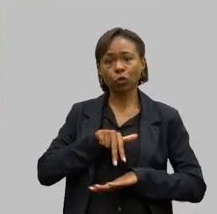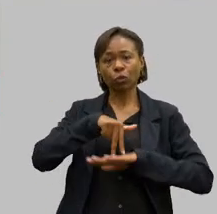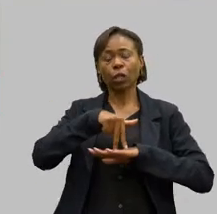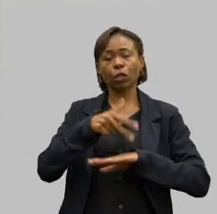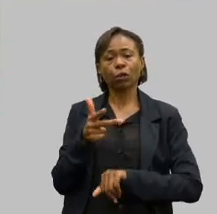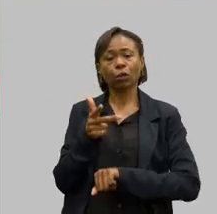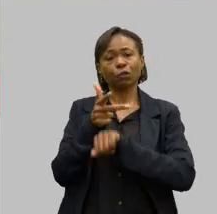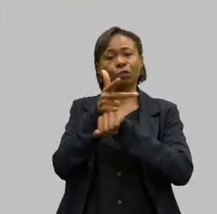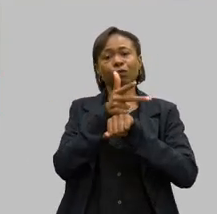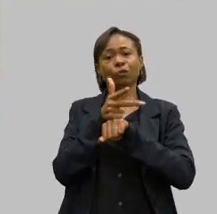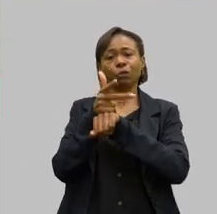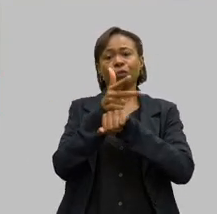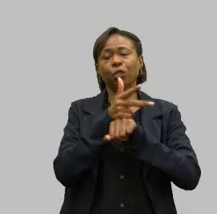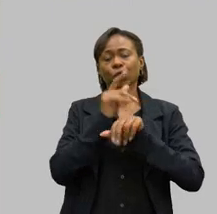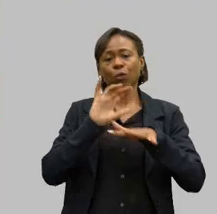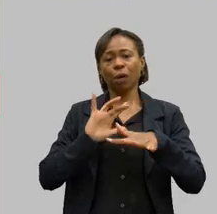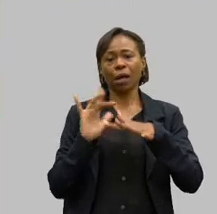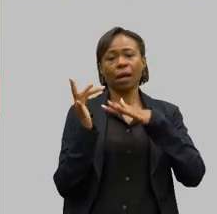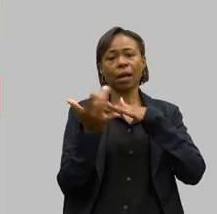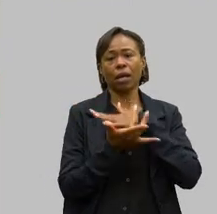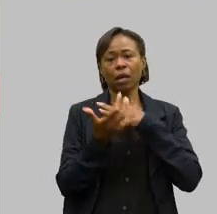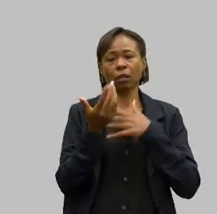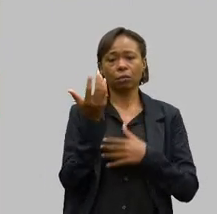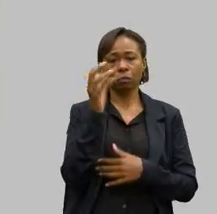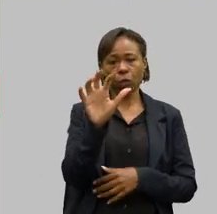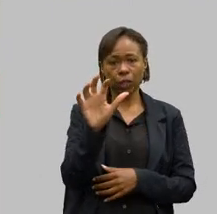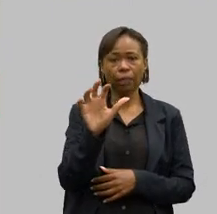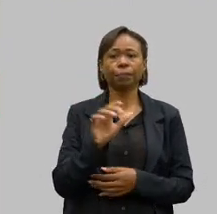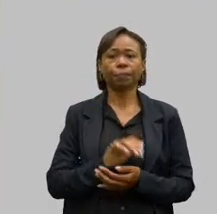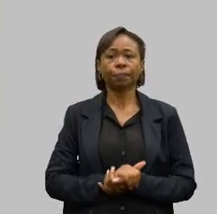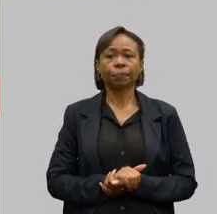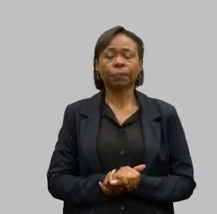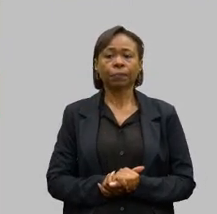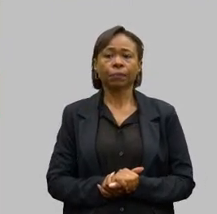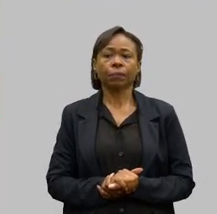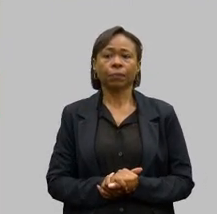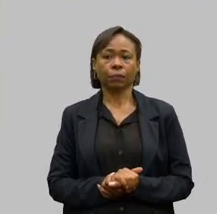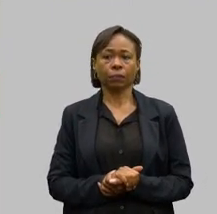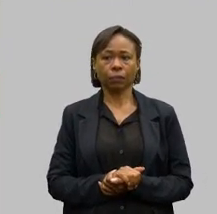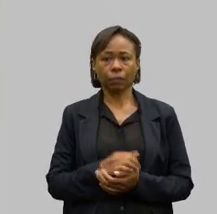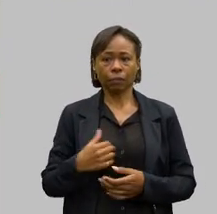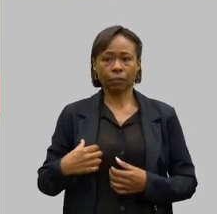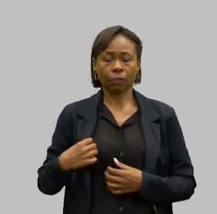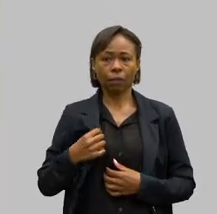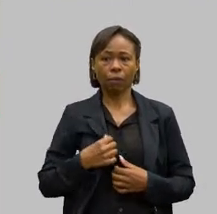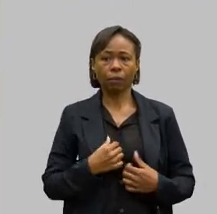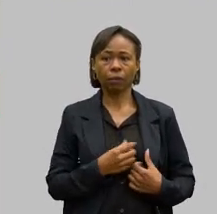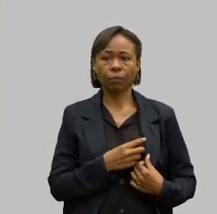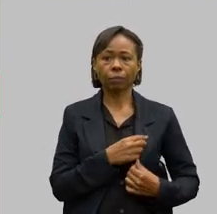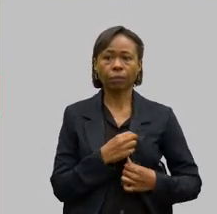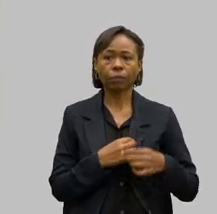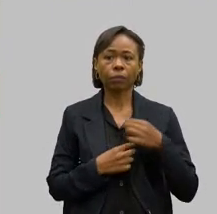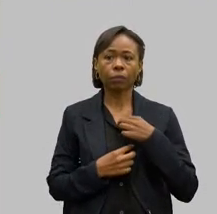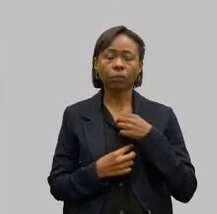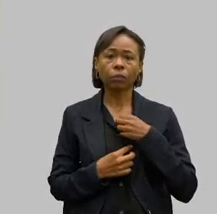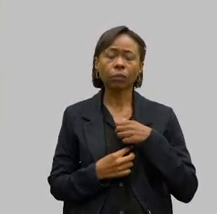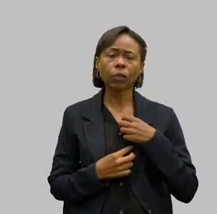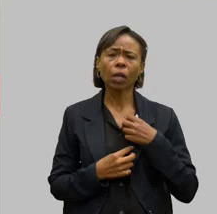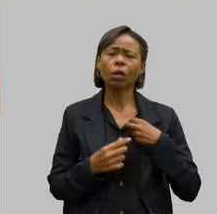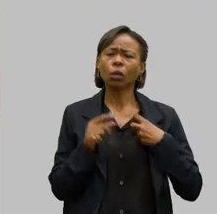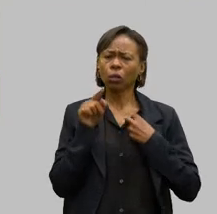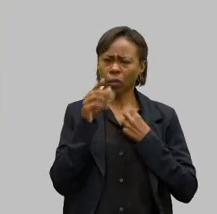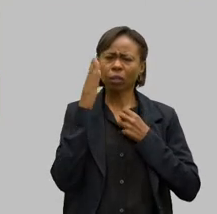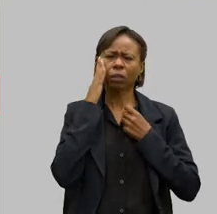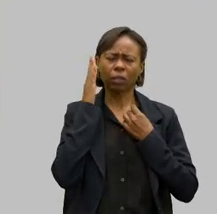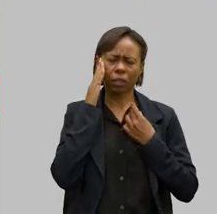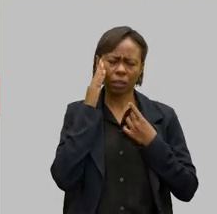sociais, como tanto é falado aqui na Assembleia. Senhor secretário, como vossa excelência sabe, tem algumas demandas